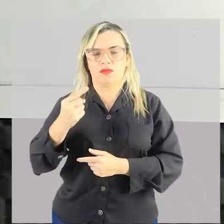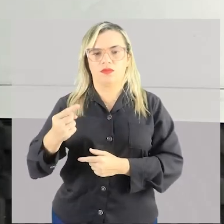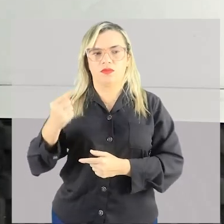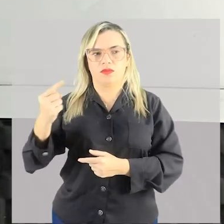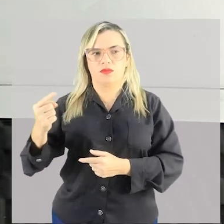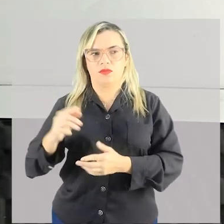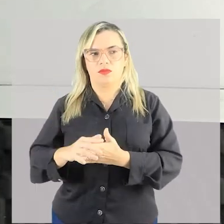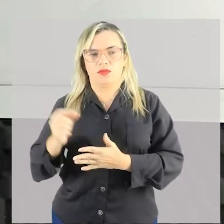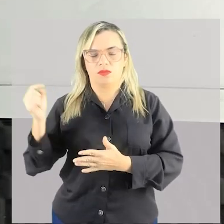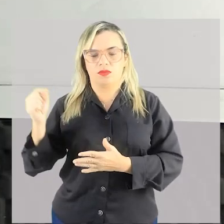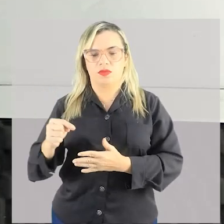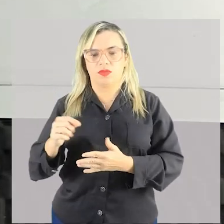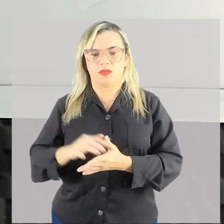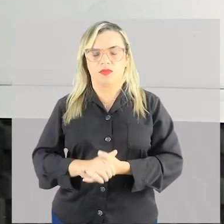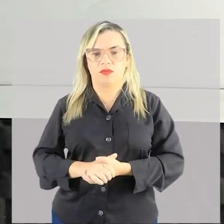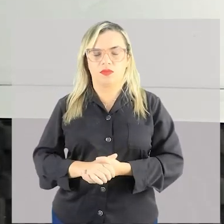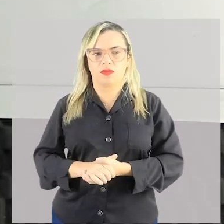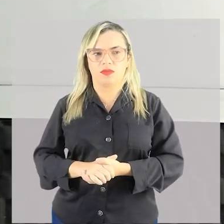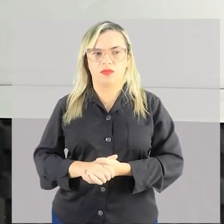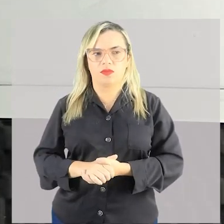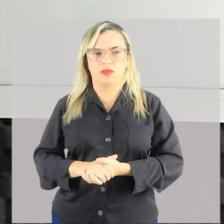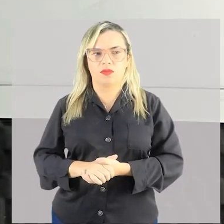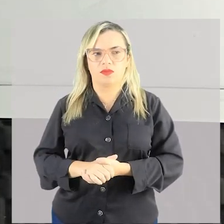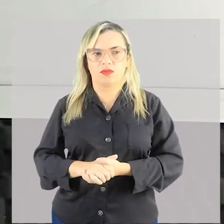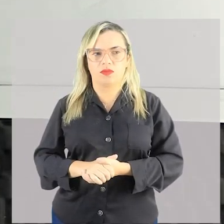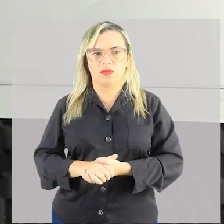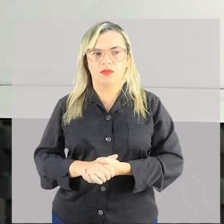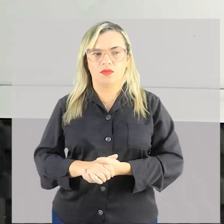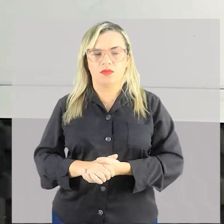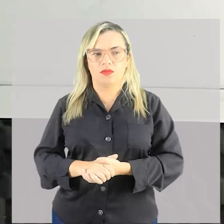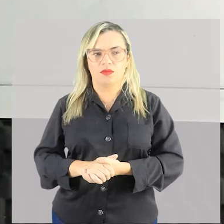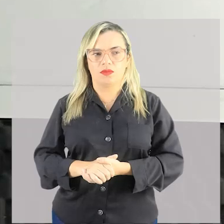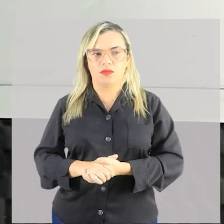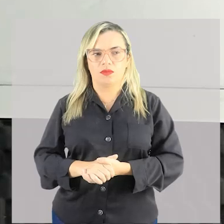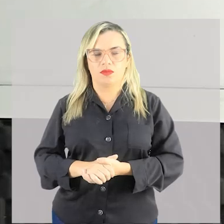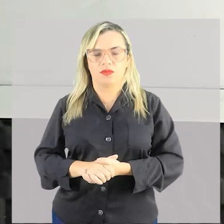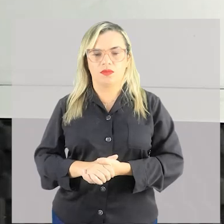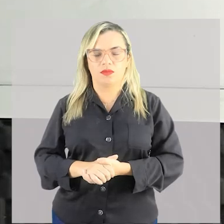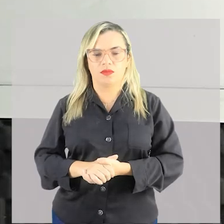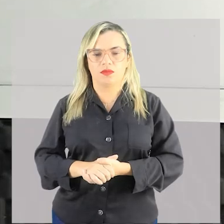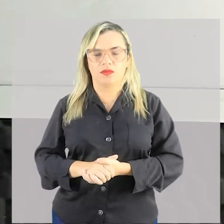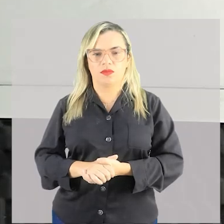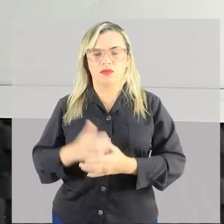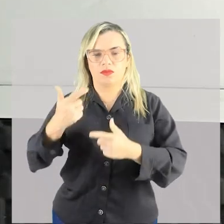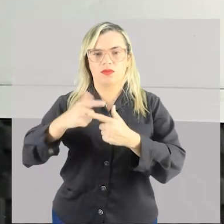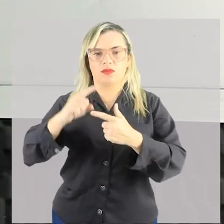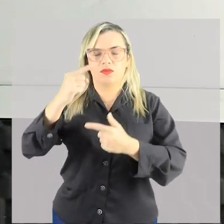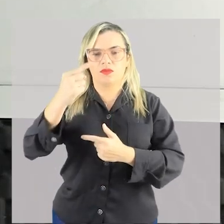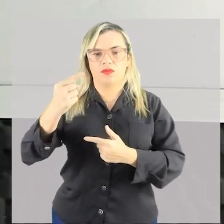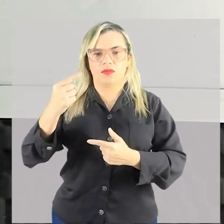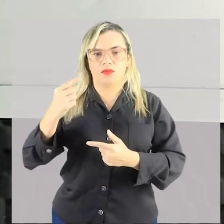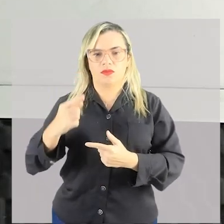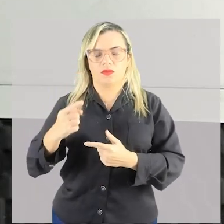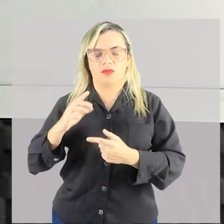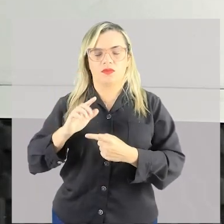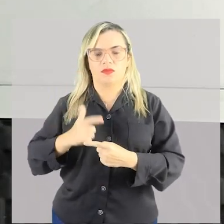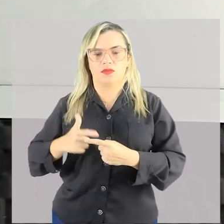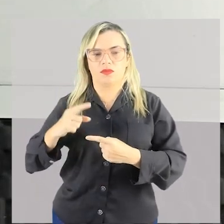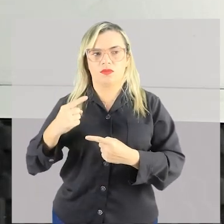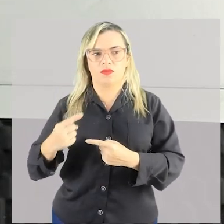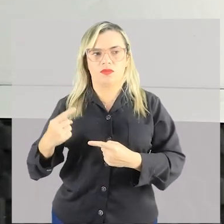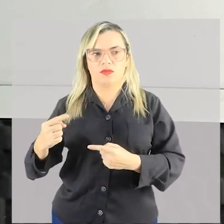aqui já não dá por TR Então esse aqui é por 11 se você fizer isso você vai